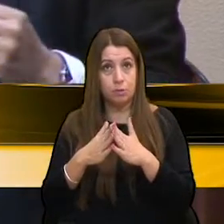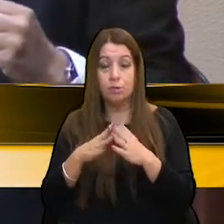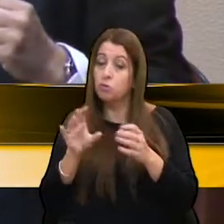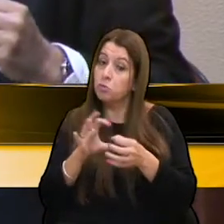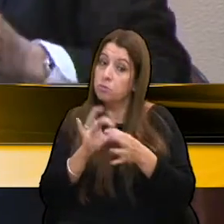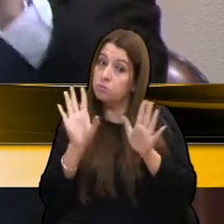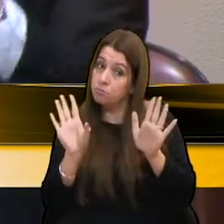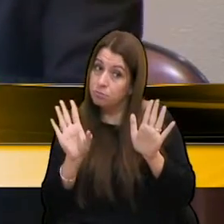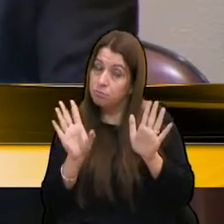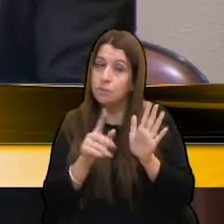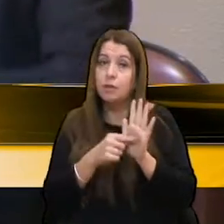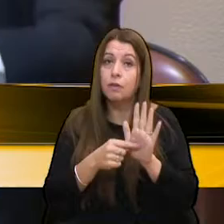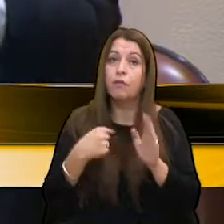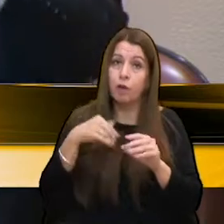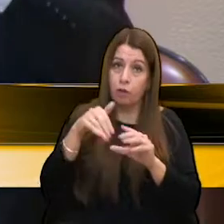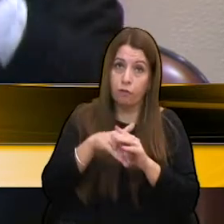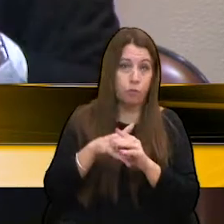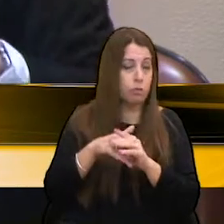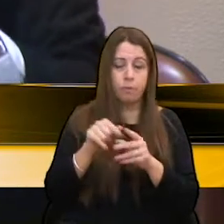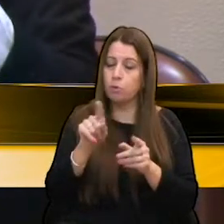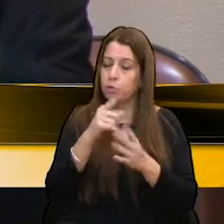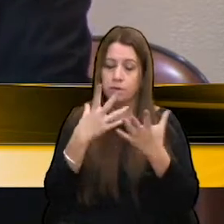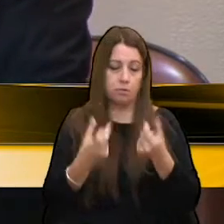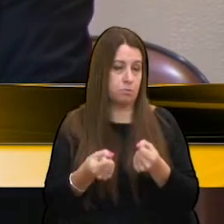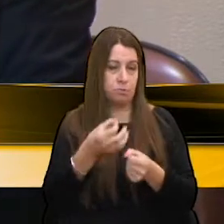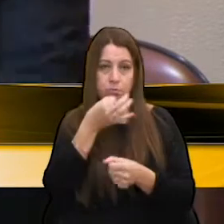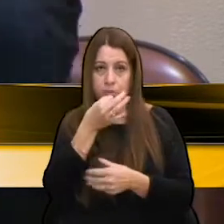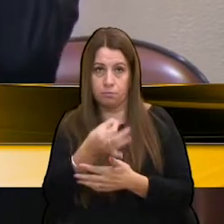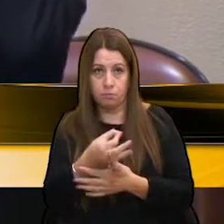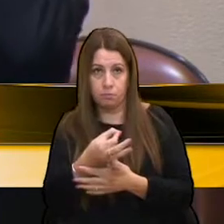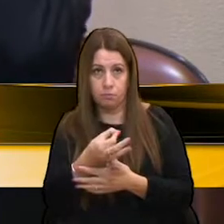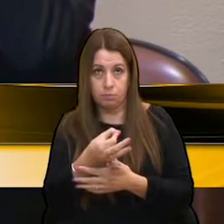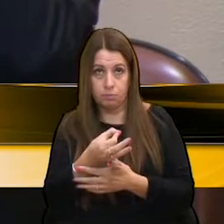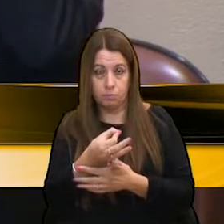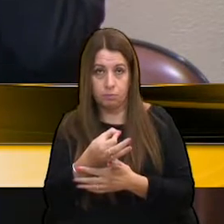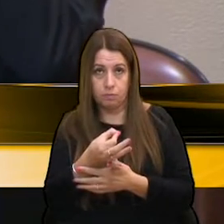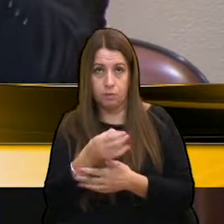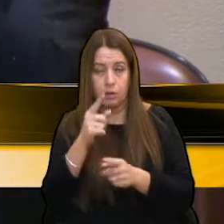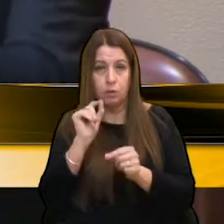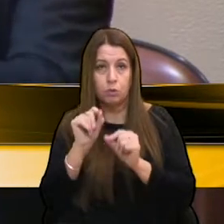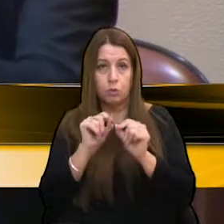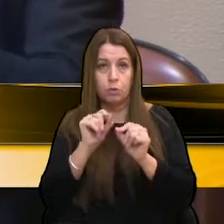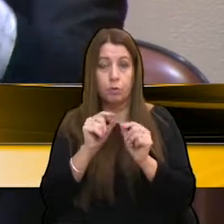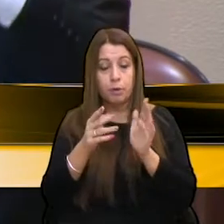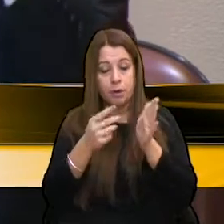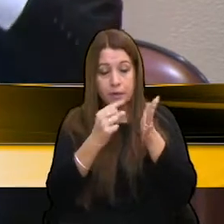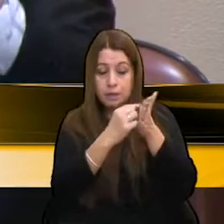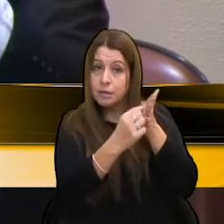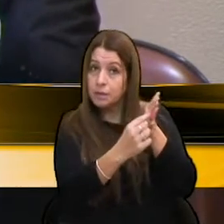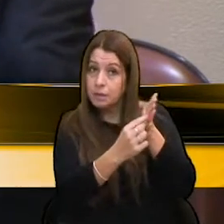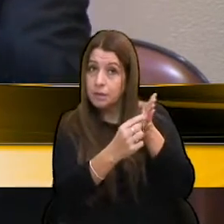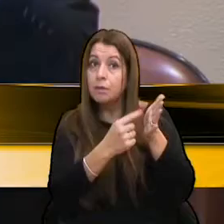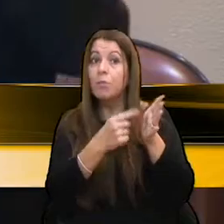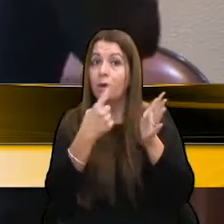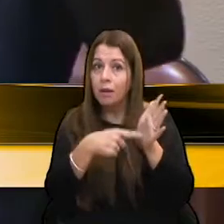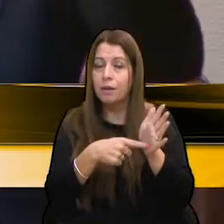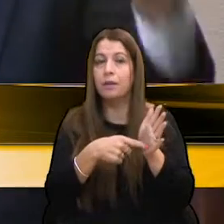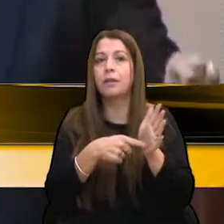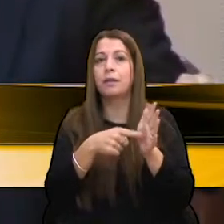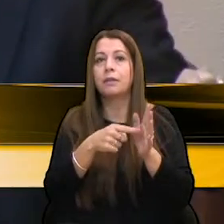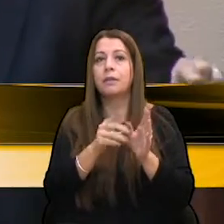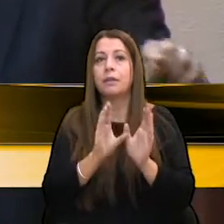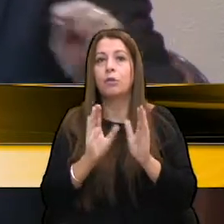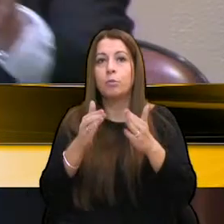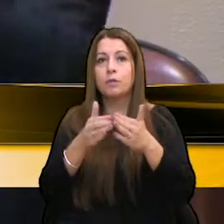à vontade. Vou votar pela rejeição do parecer com relação a este item, porque entendo que na comissão